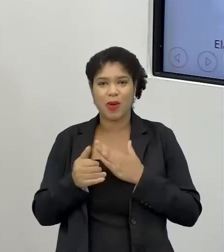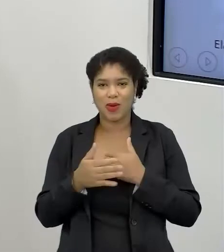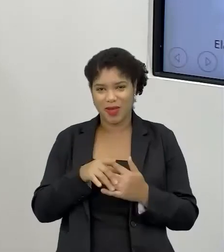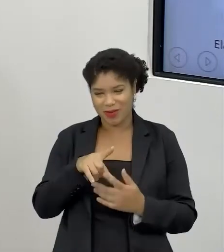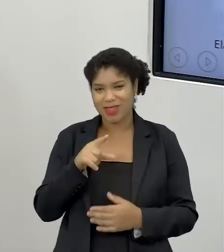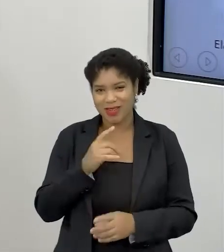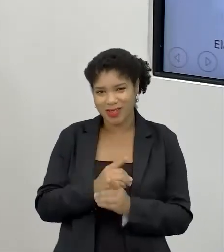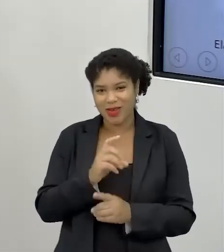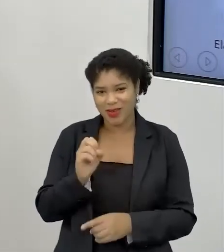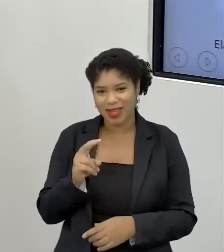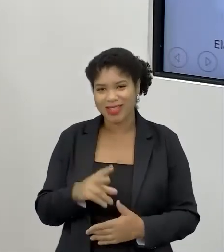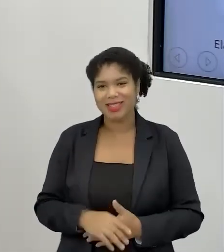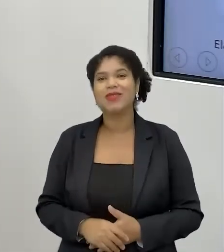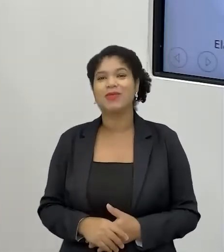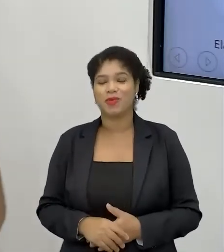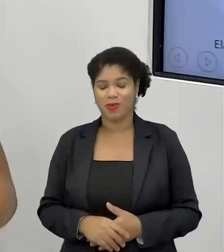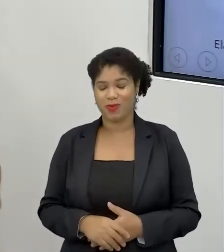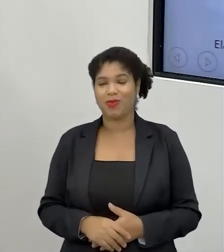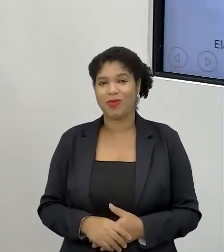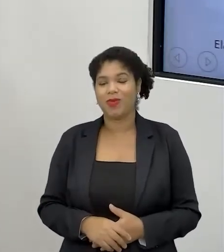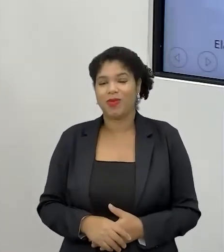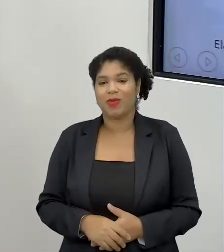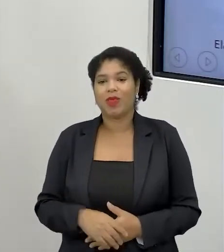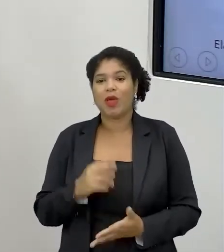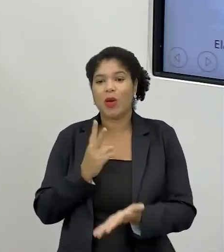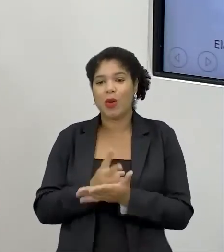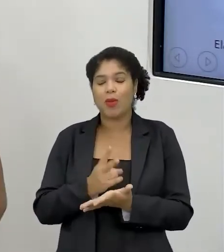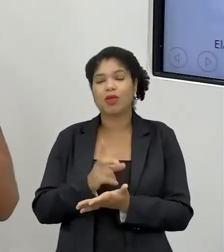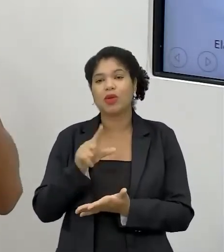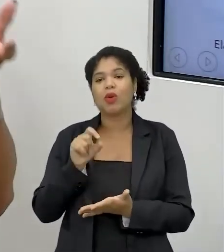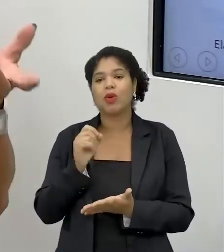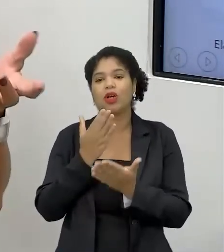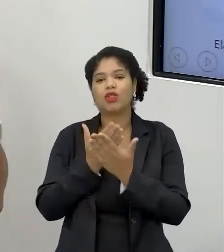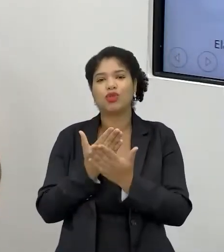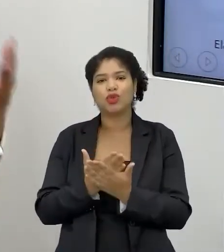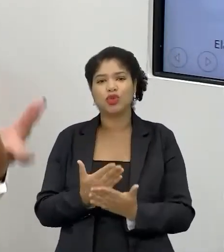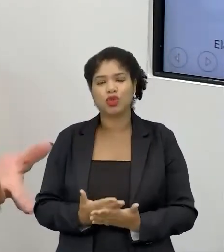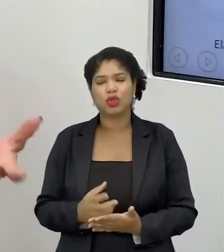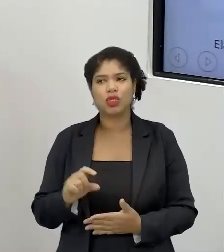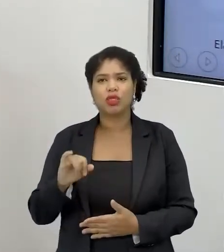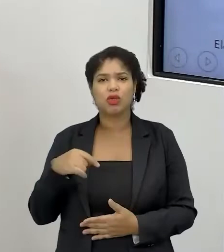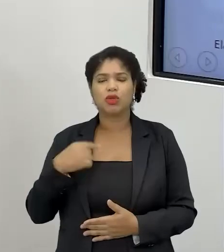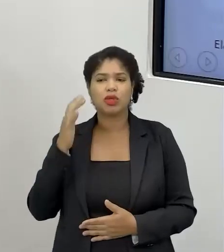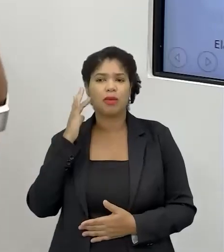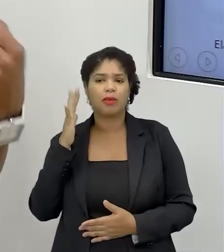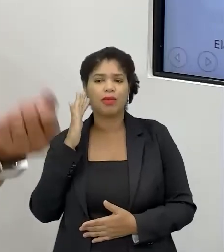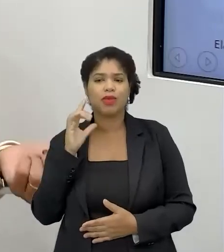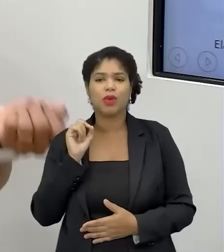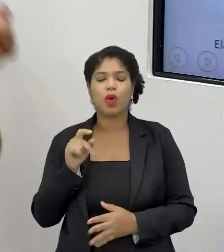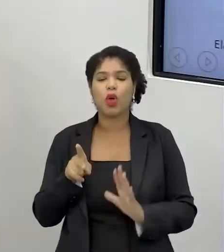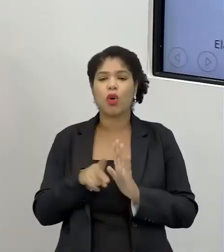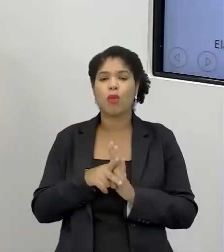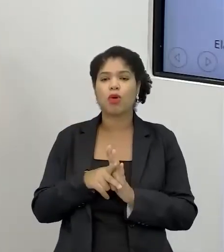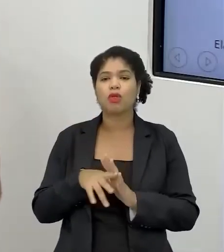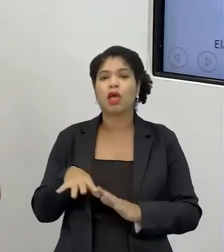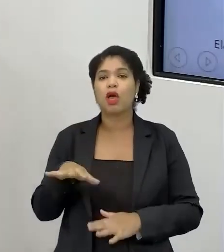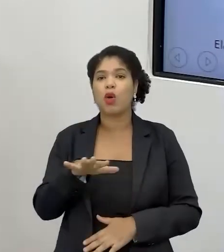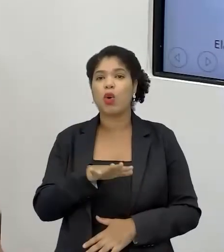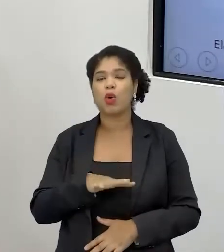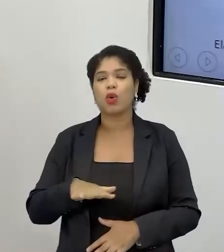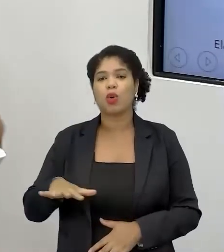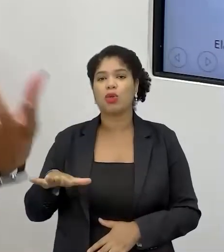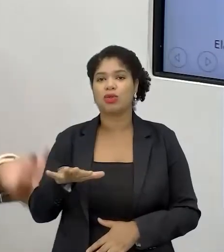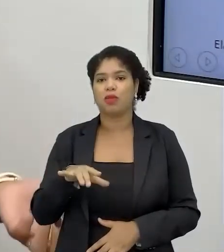achar, tá bom? Mesma coisa, a gente faz esse estudo aí, se a gente pensar no movimento, né? Do espaço e o